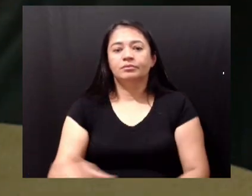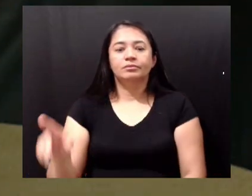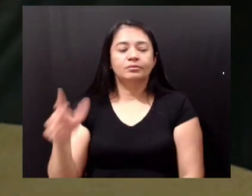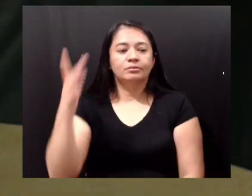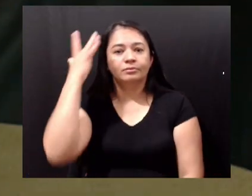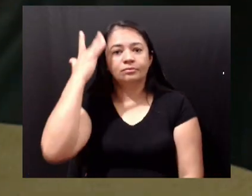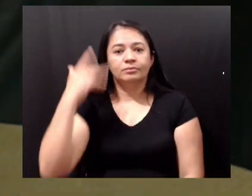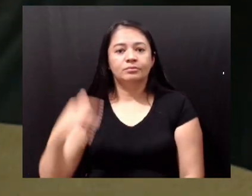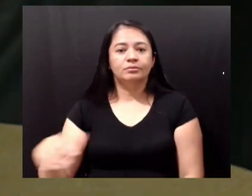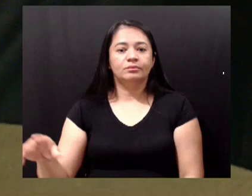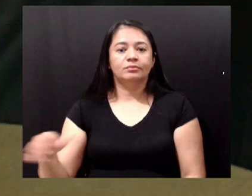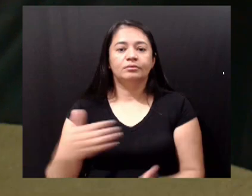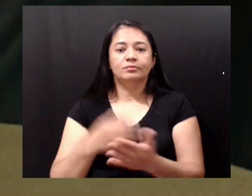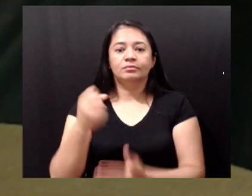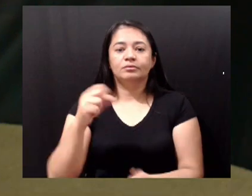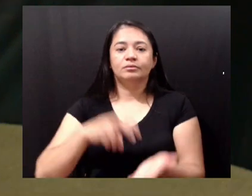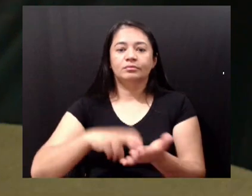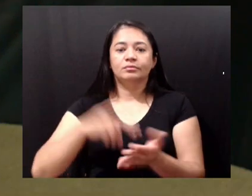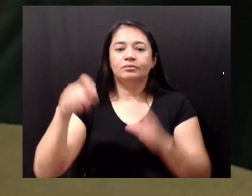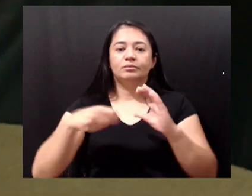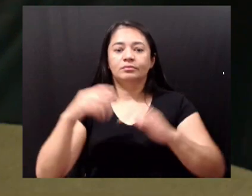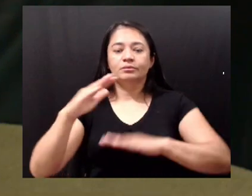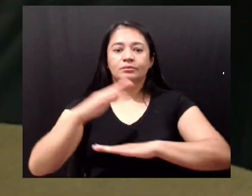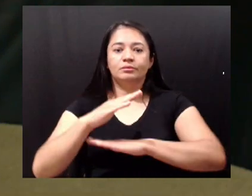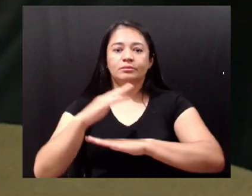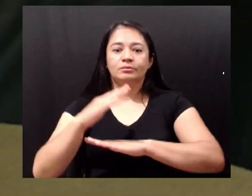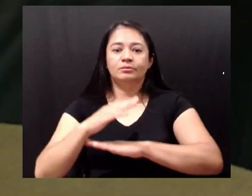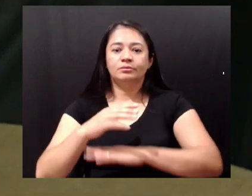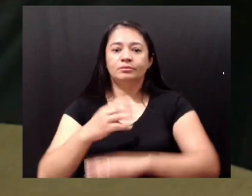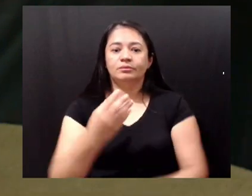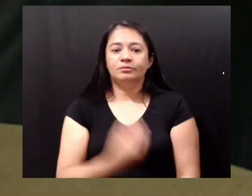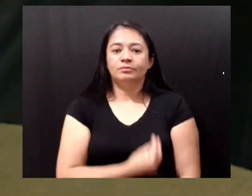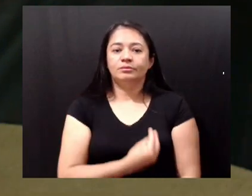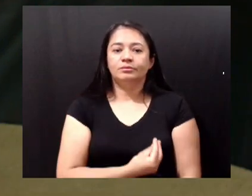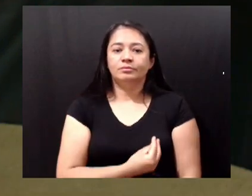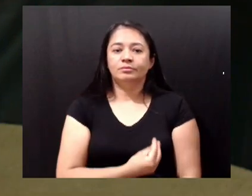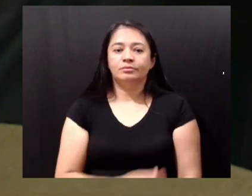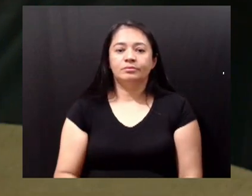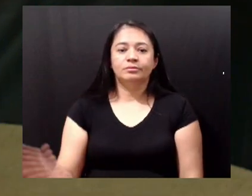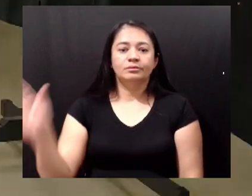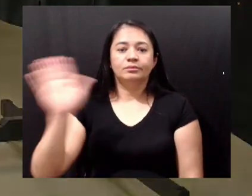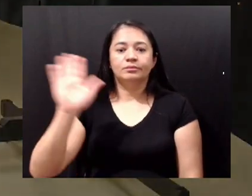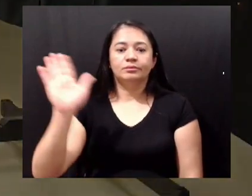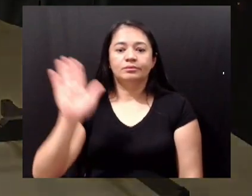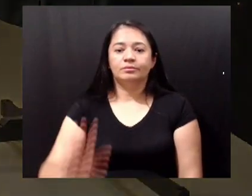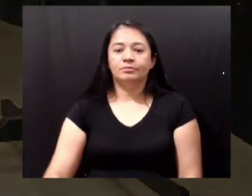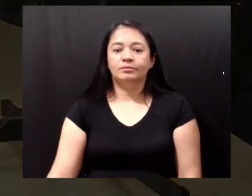8 com mais uma edição do nosso Estúdio Câmara ao vivo. Te esperamos, não perca. Até lá.